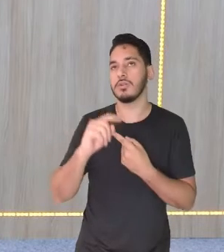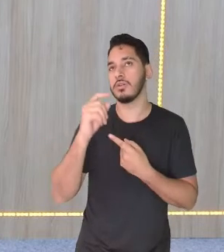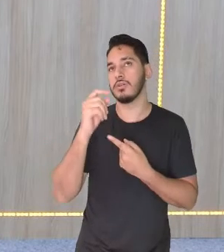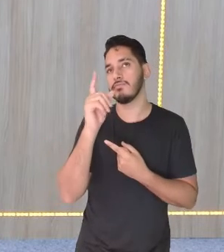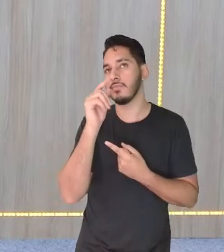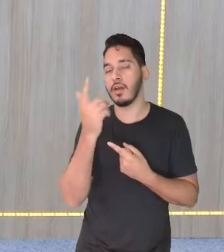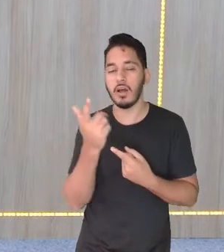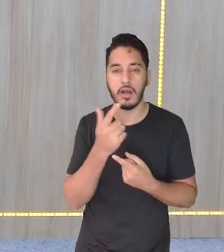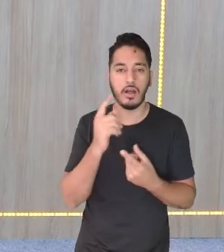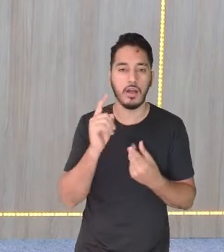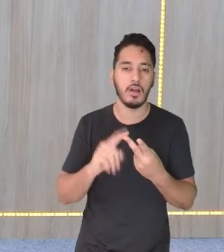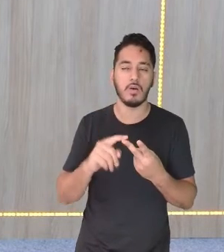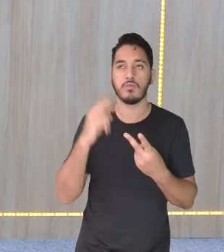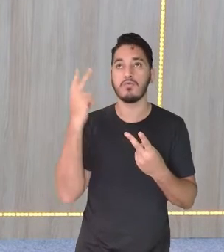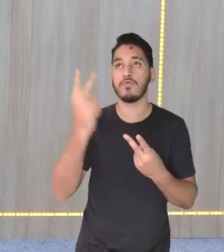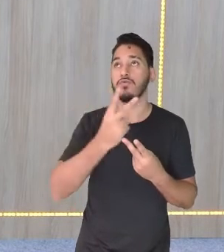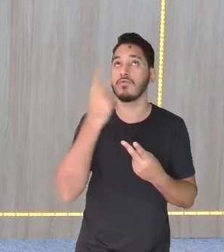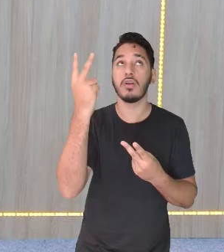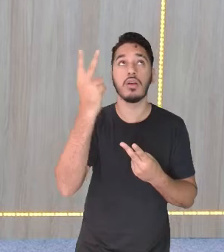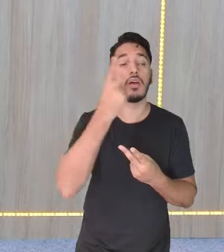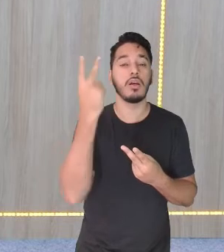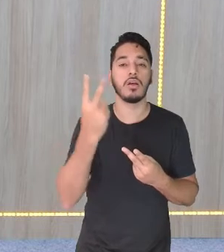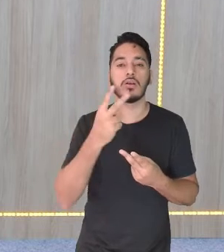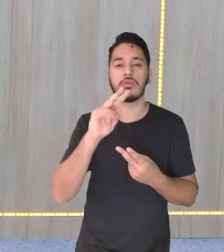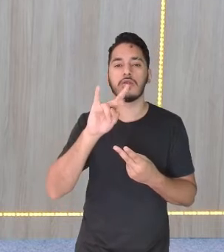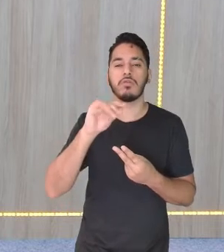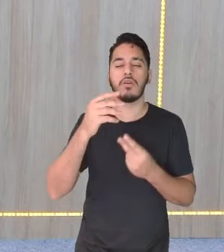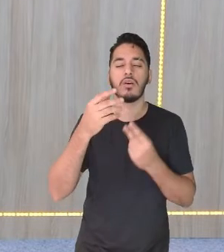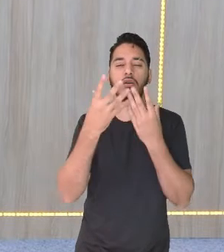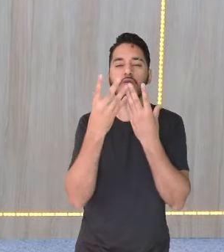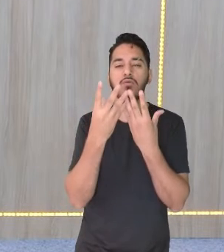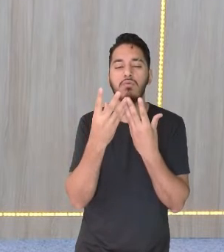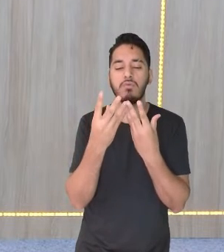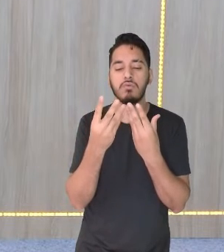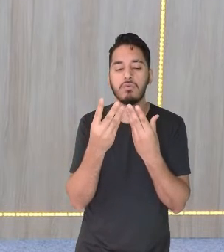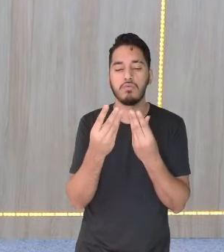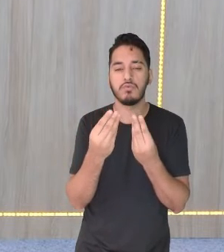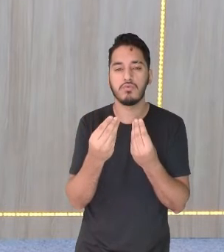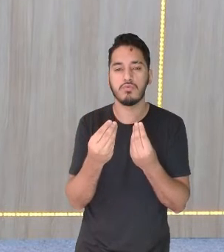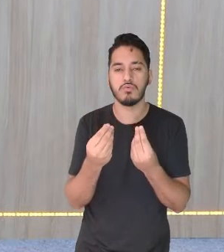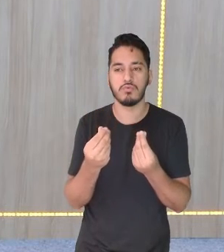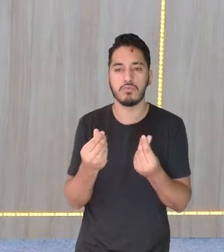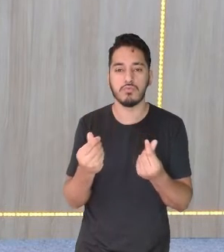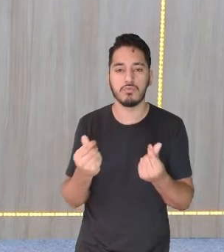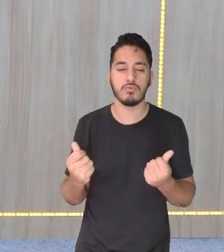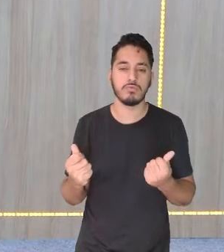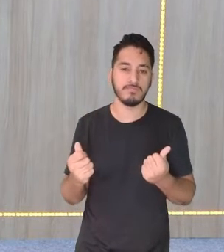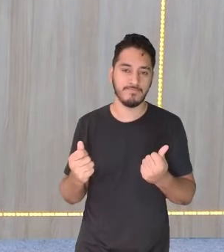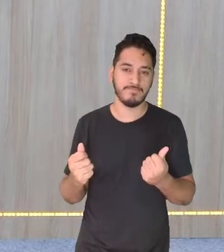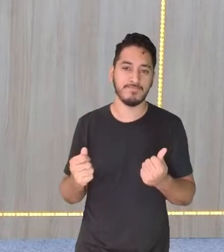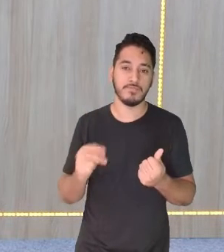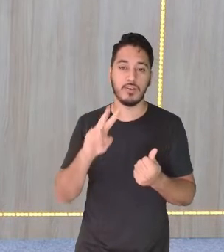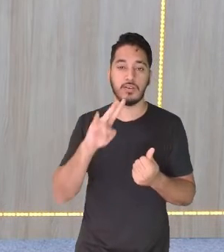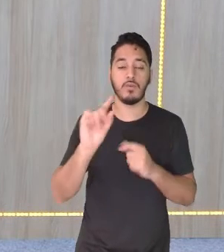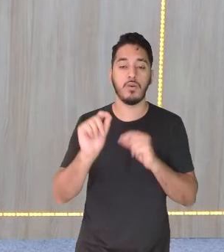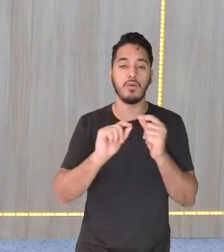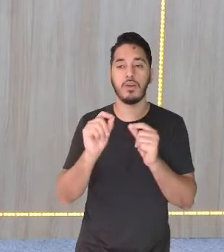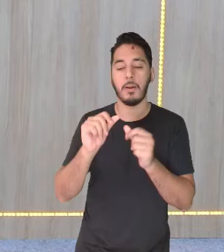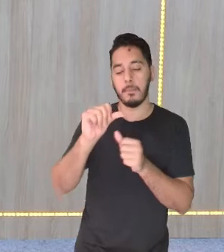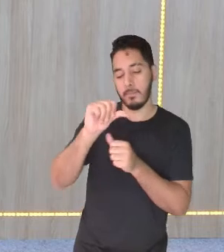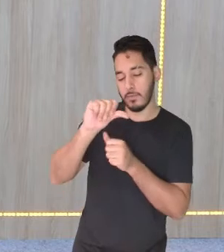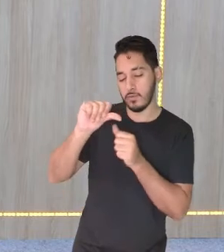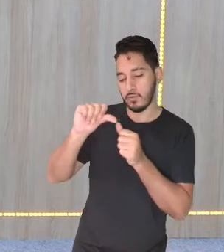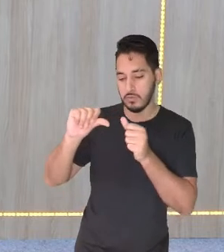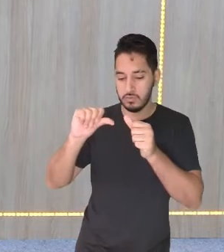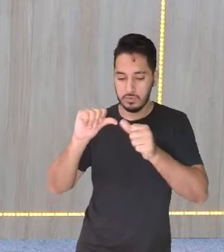água, do vento, que vai desgastando essas formações de relevo e vão ali, ó,